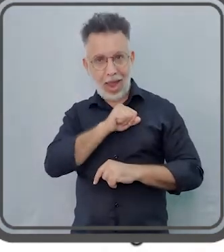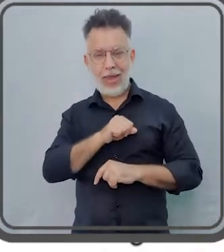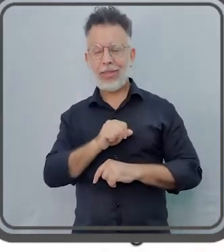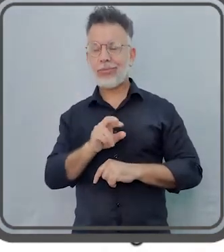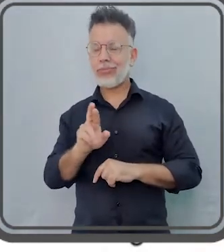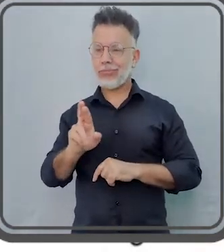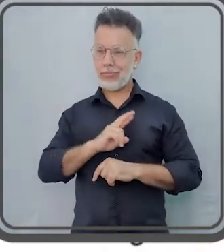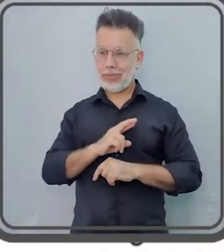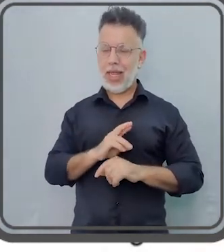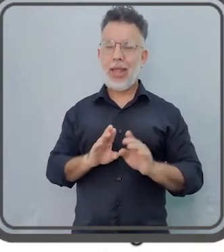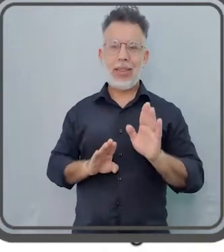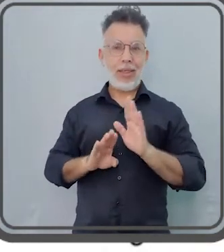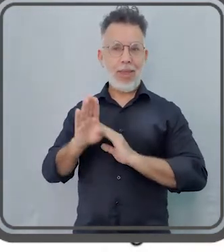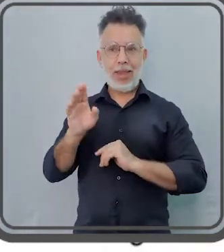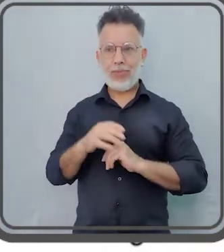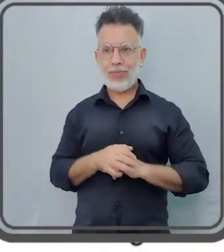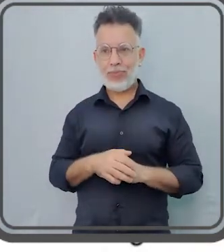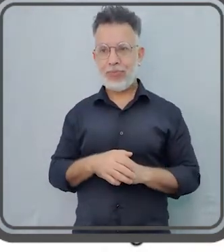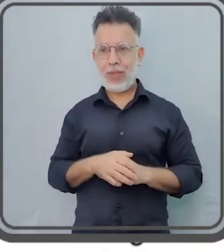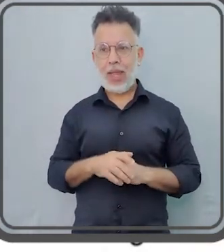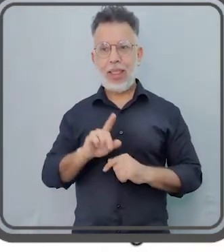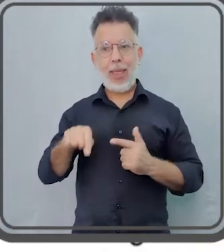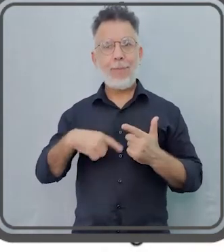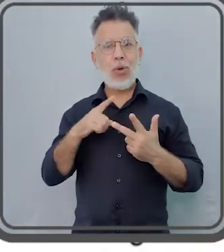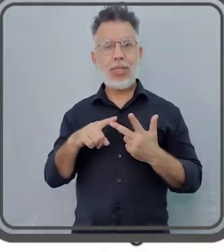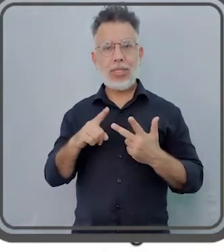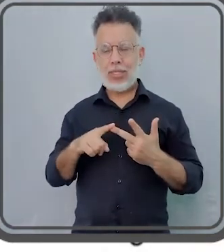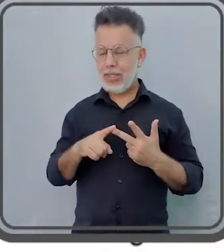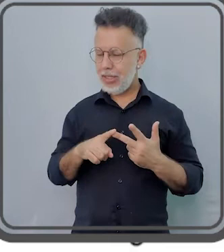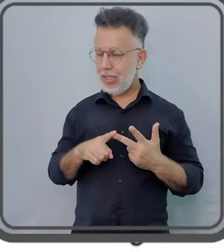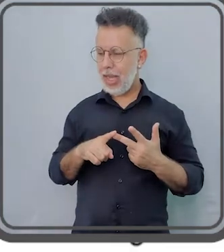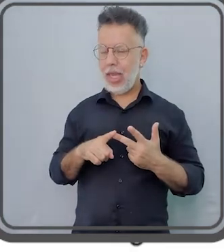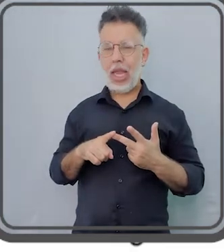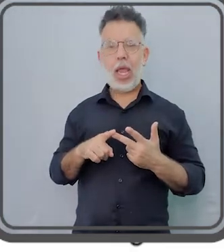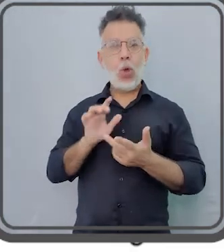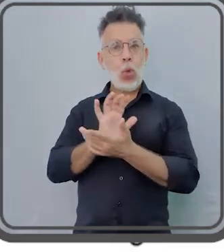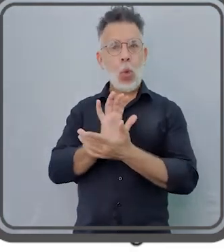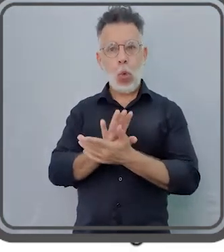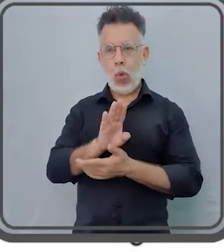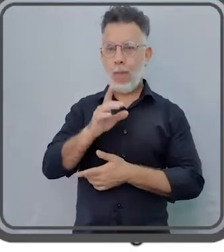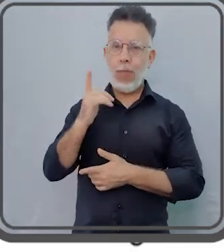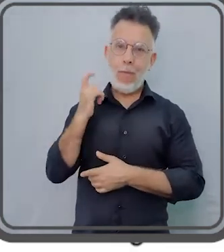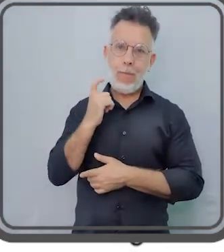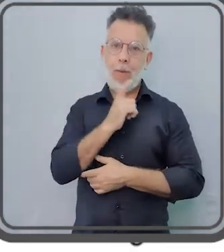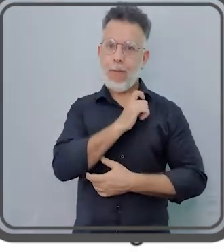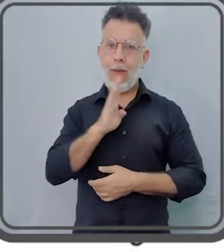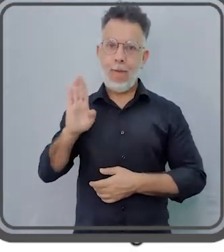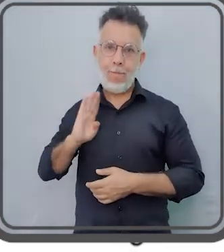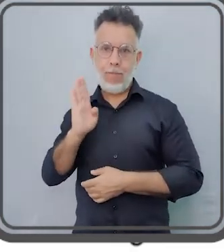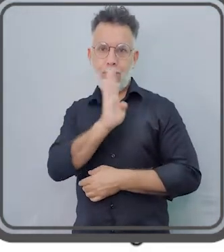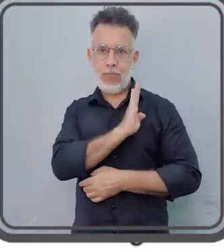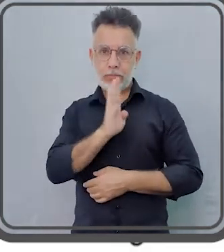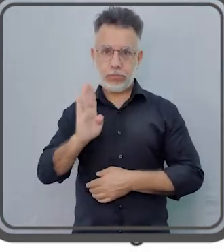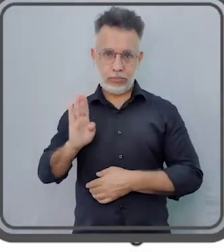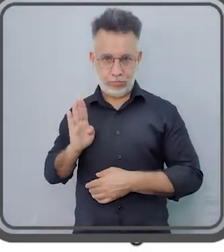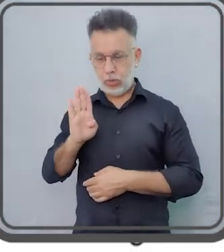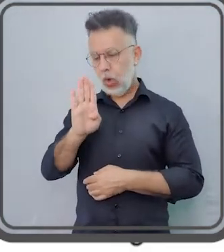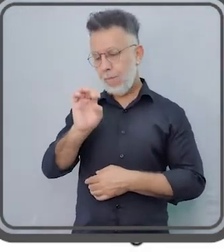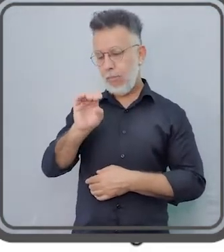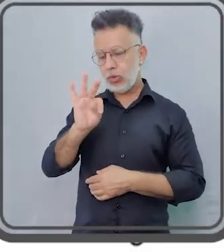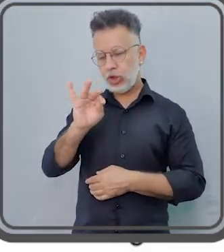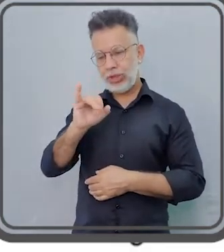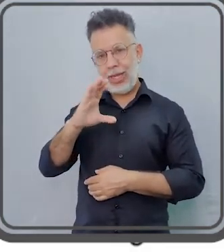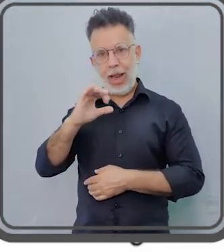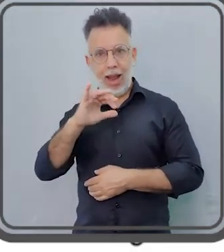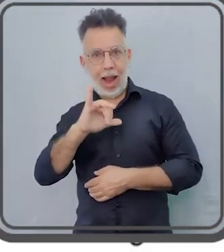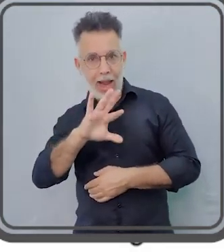Bitmami. Depois a gente passou pela aceleração do Grupo Boticário, onde a gente teve mentoria de um dos maiores grupos de beleza do país, assim, então isso foi muito importante